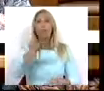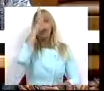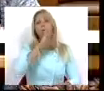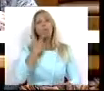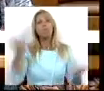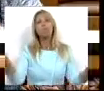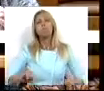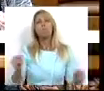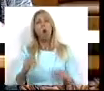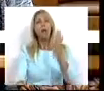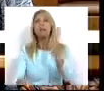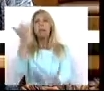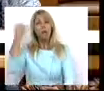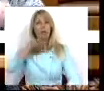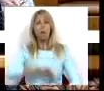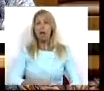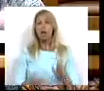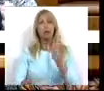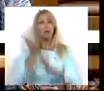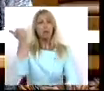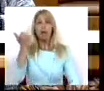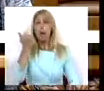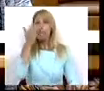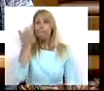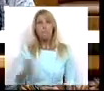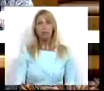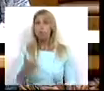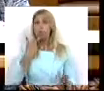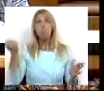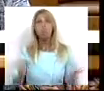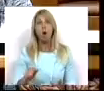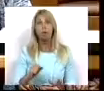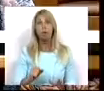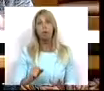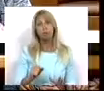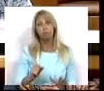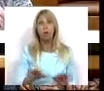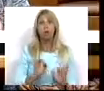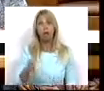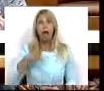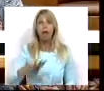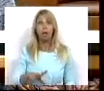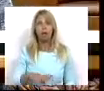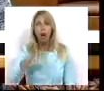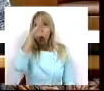pode tirar salários e pensões naquilo que queria tirar e o Governo não quer